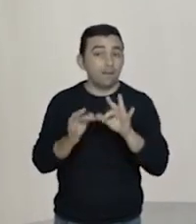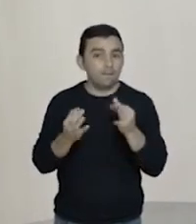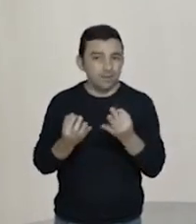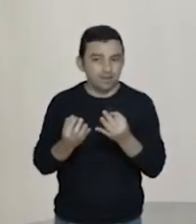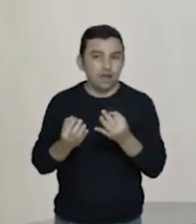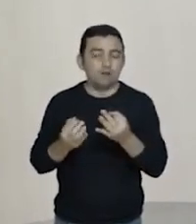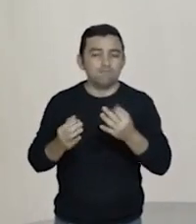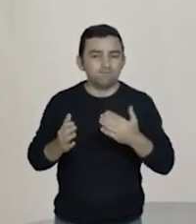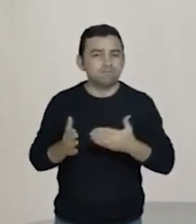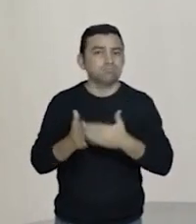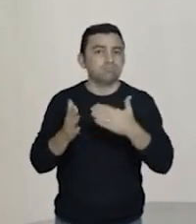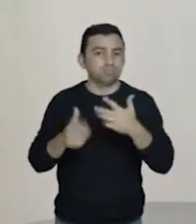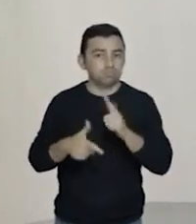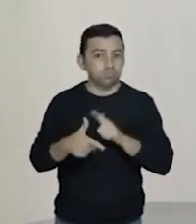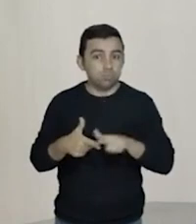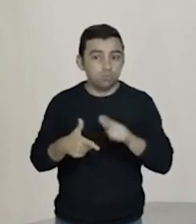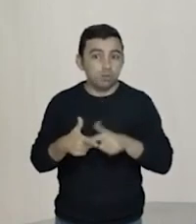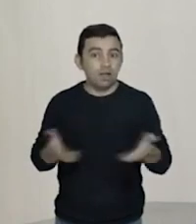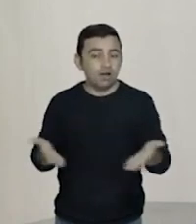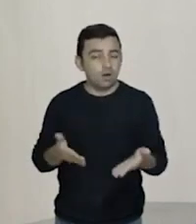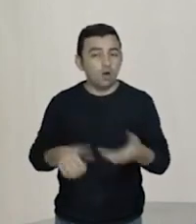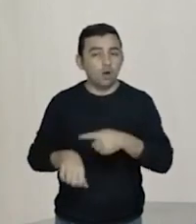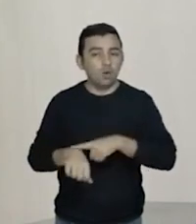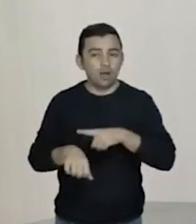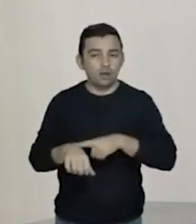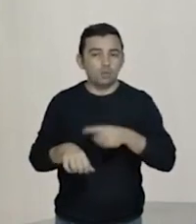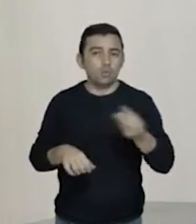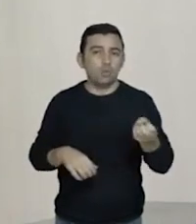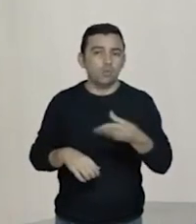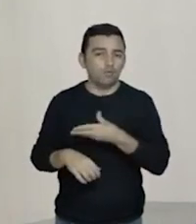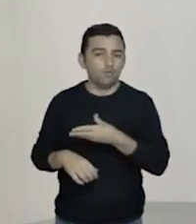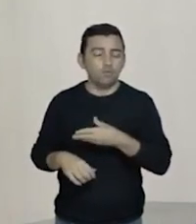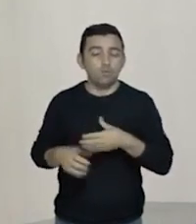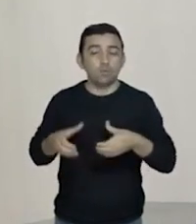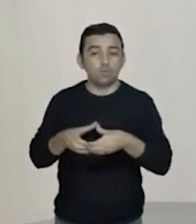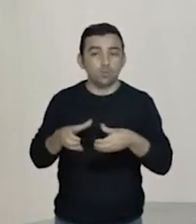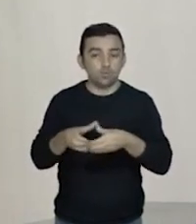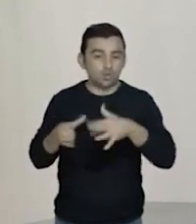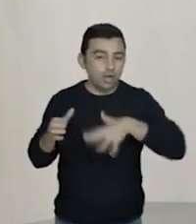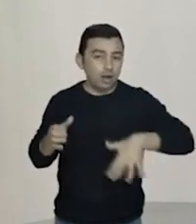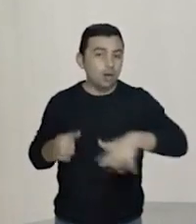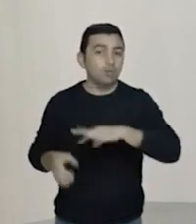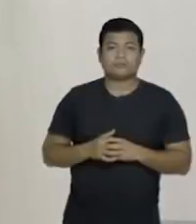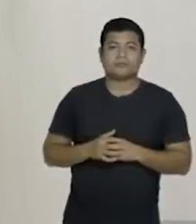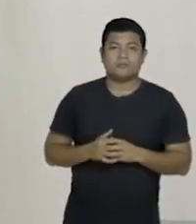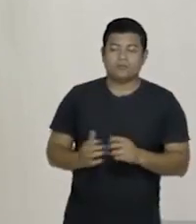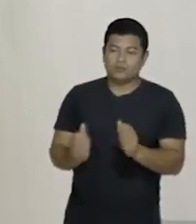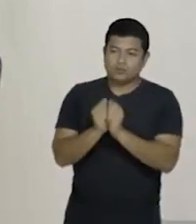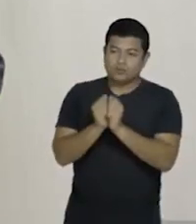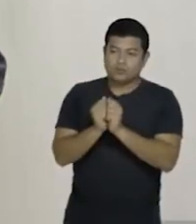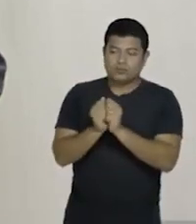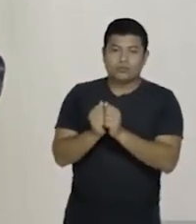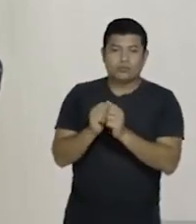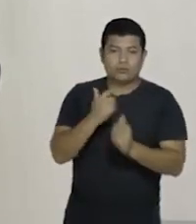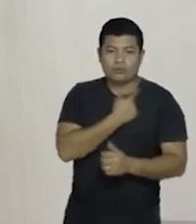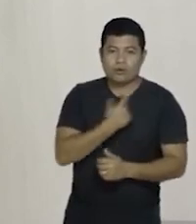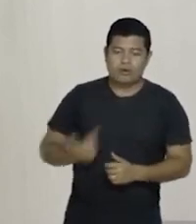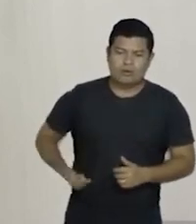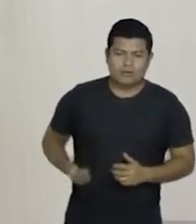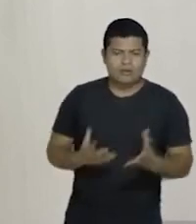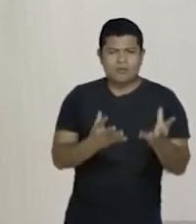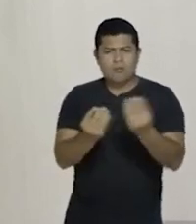afetadas com essa nova escala deliberada pelo Comando Geral da Polícia Militar já o deputado